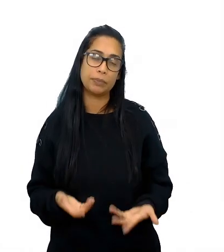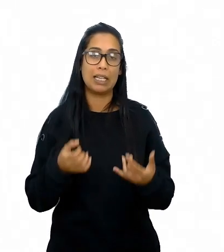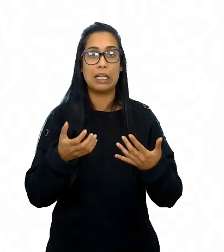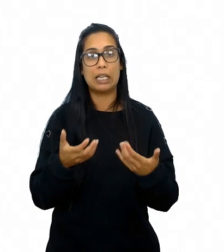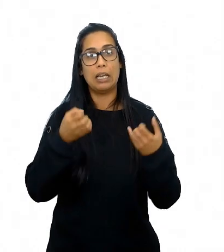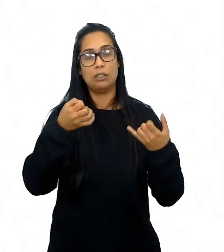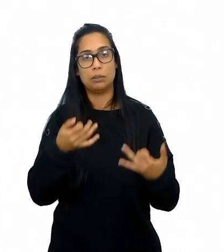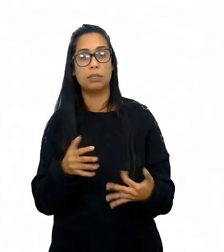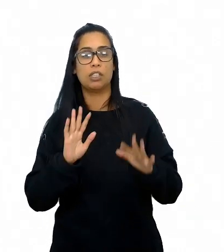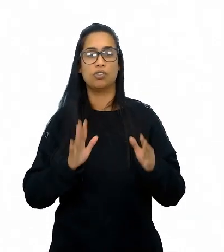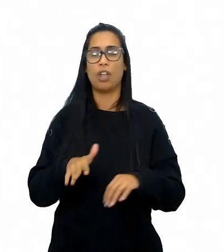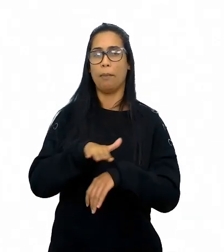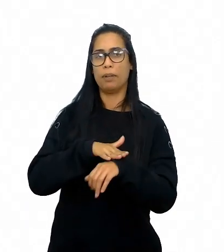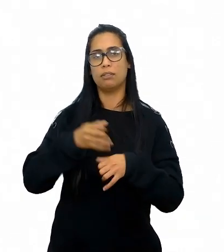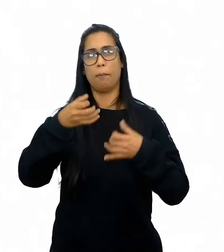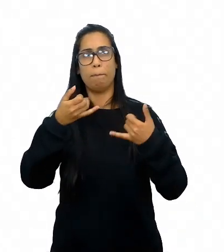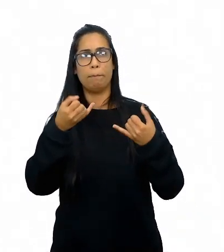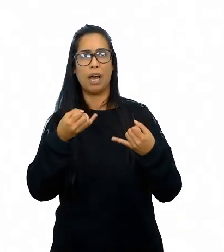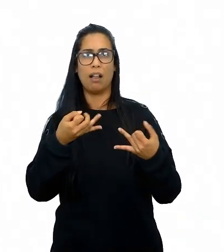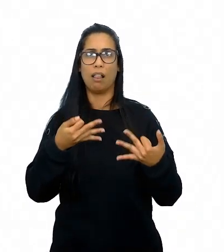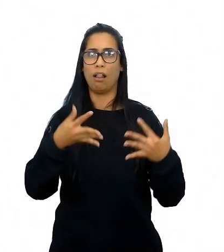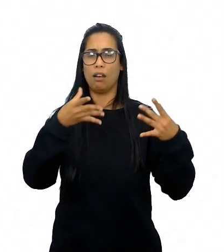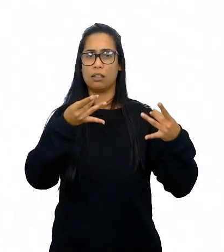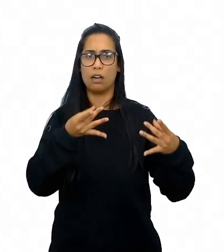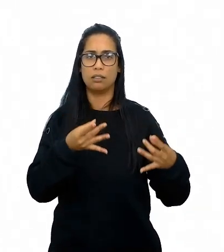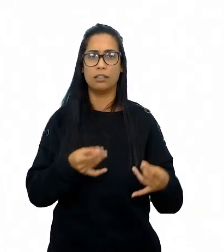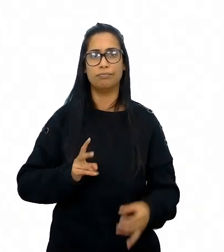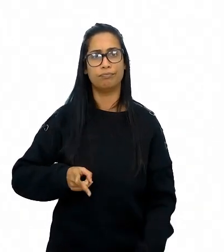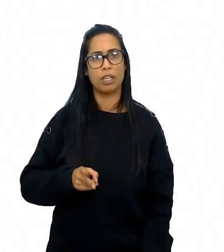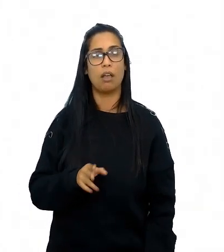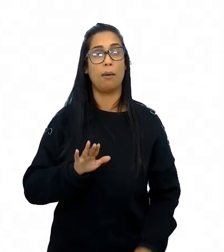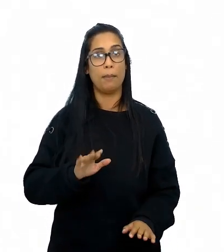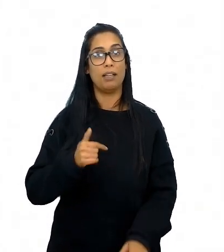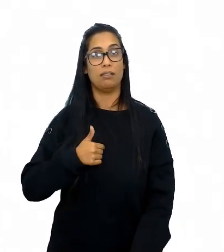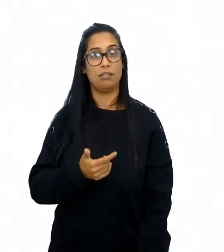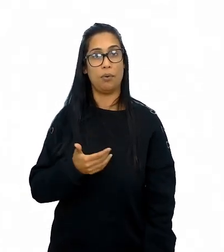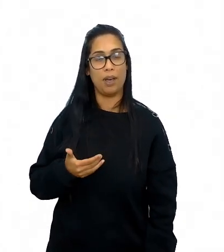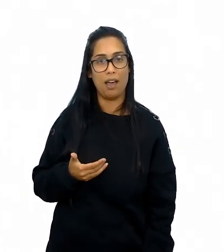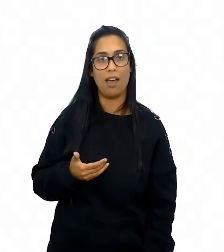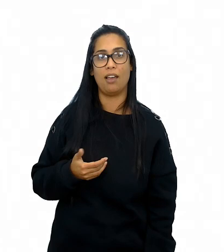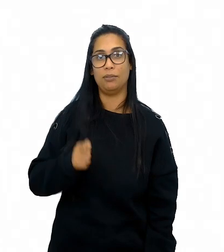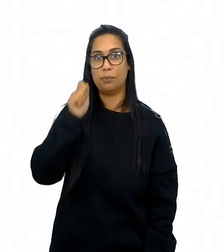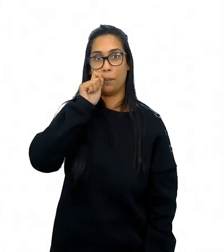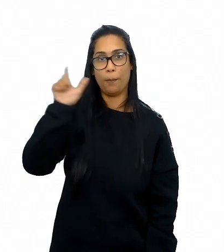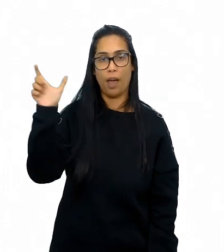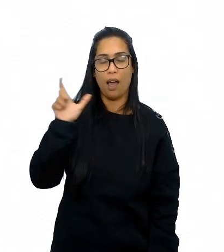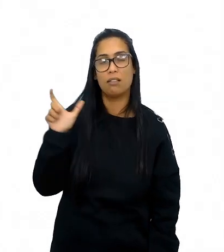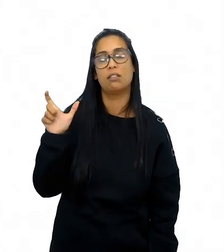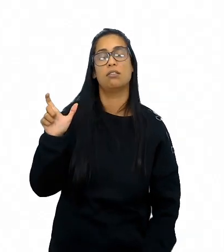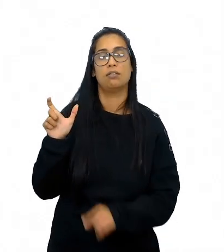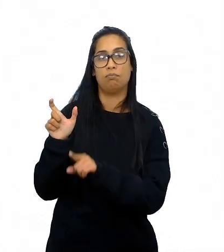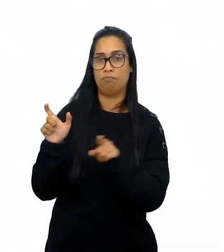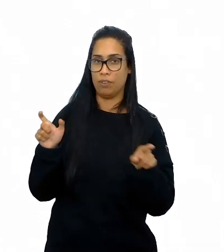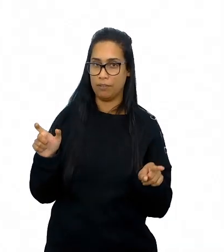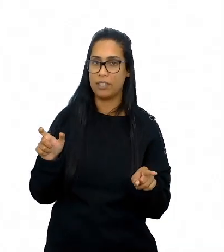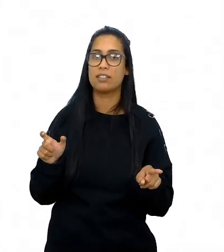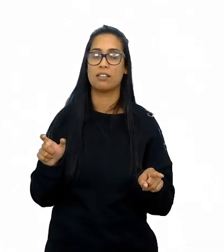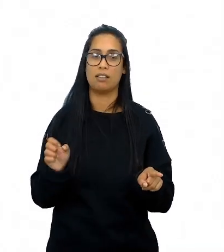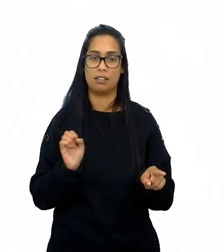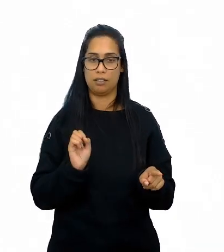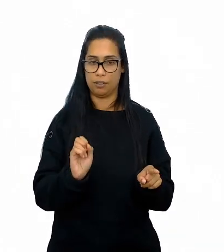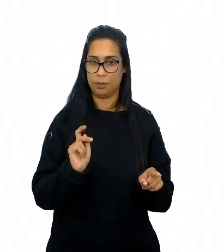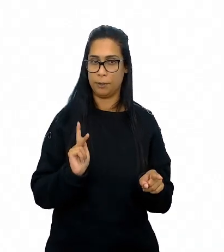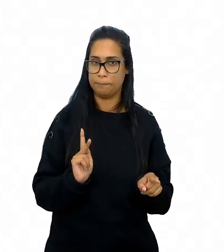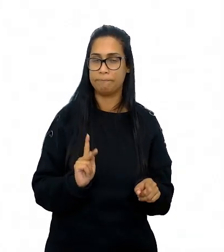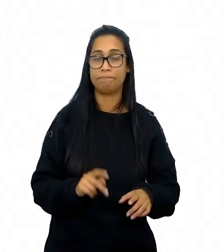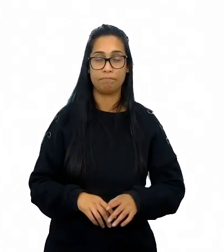que eu já conversei bastante sobre isso com vocês, mas a gente quis fazer uma pauta bem ampla, bem completinha, então a gente vai retomar